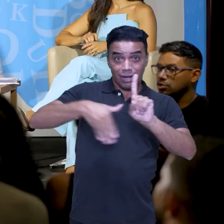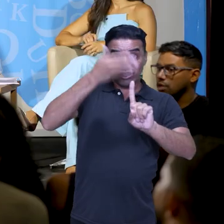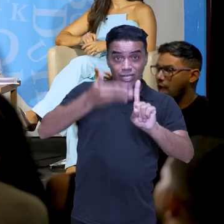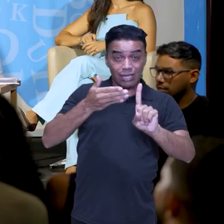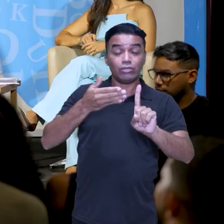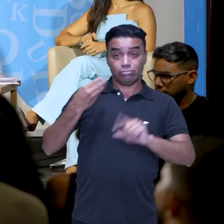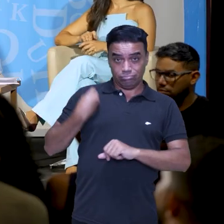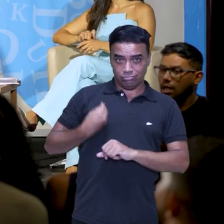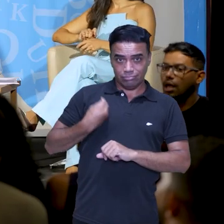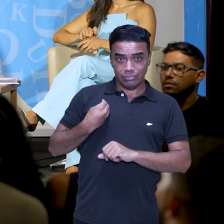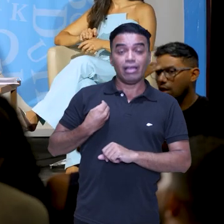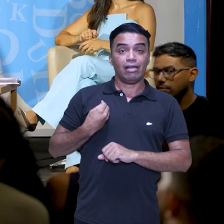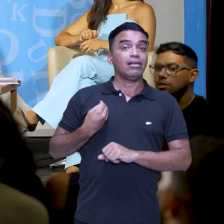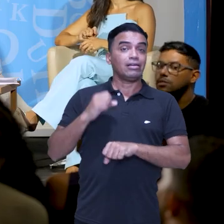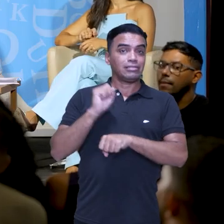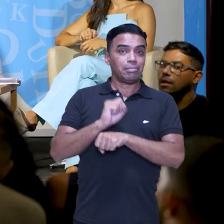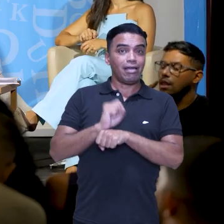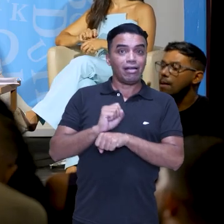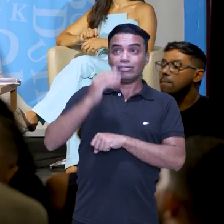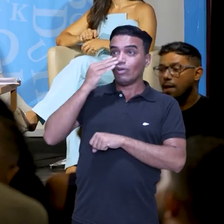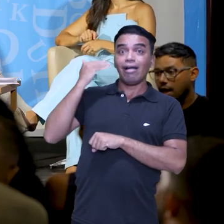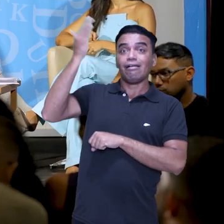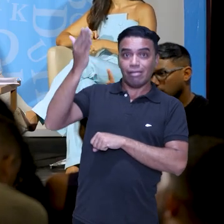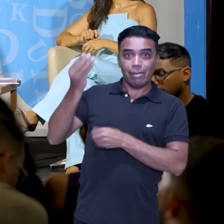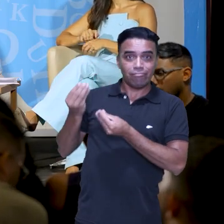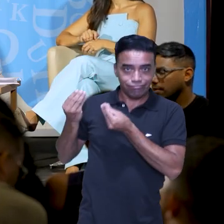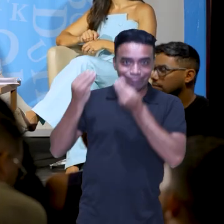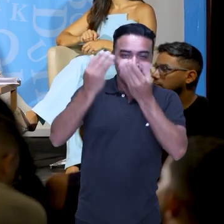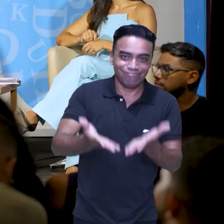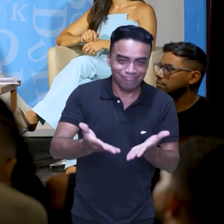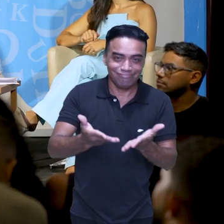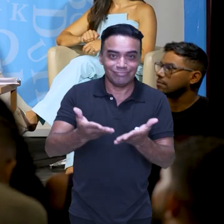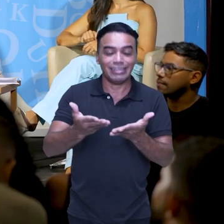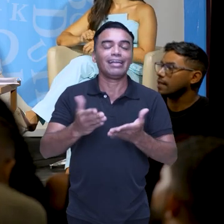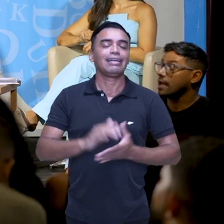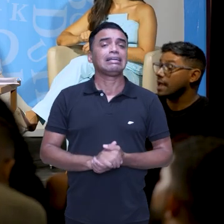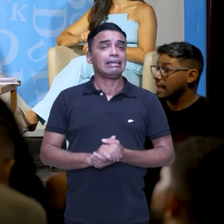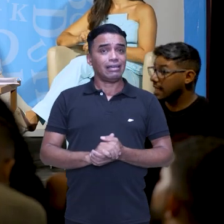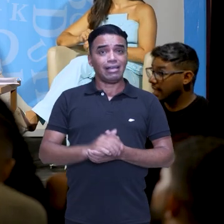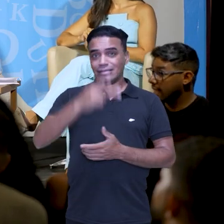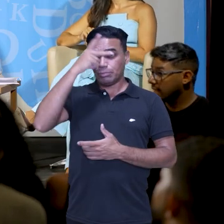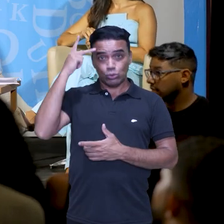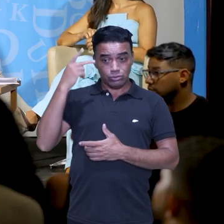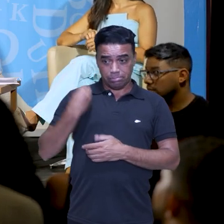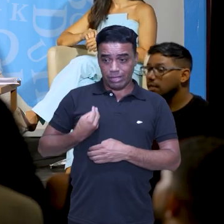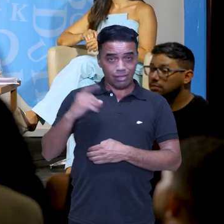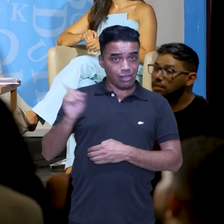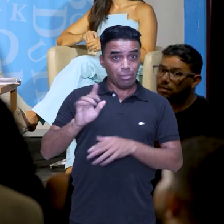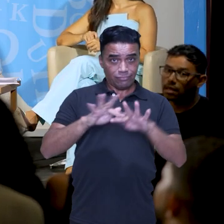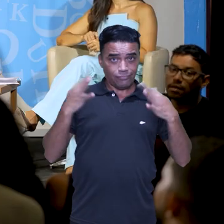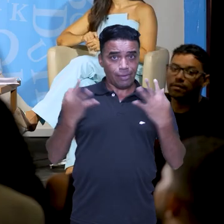aqui estiverem, a gente está esperando vocês ali no fundo para pegar as lonas. E mesmo aqueles que não tiverem, mas tiver algum